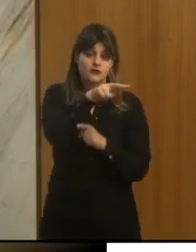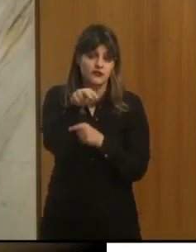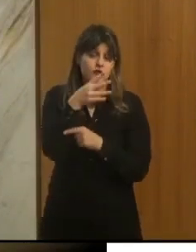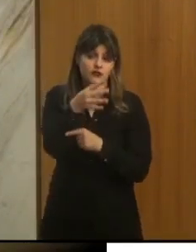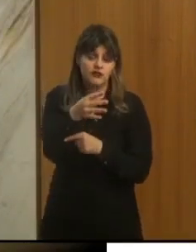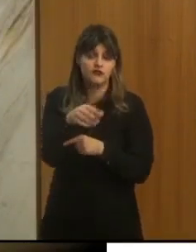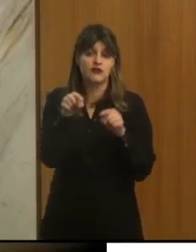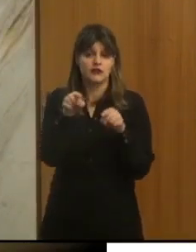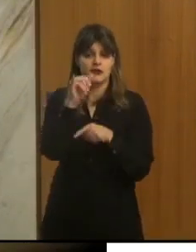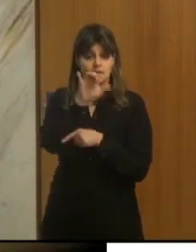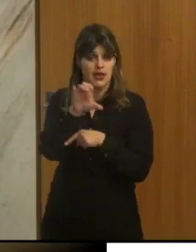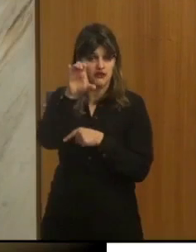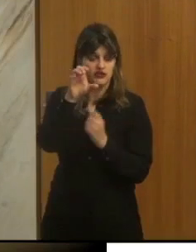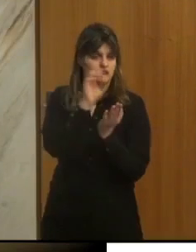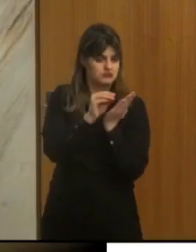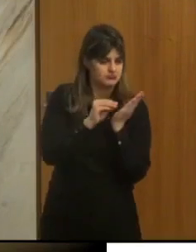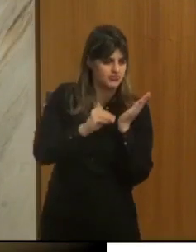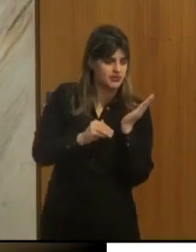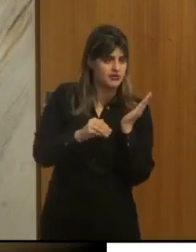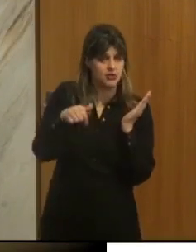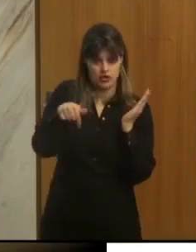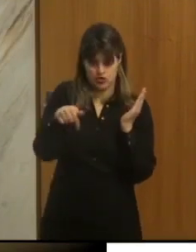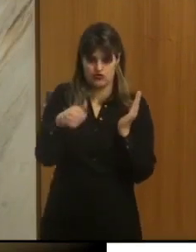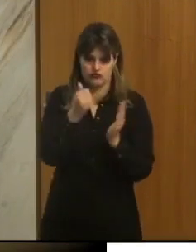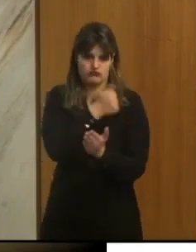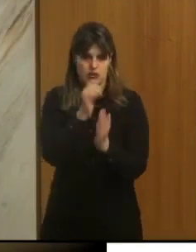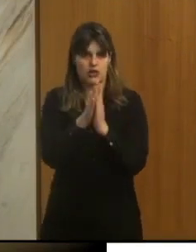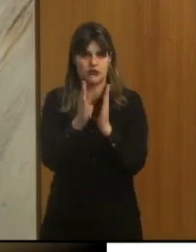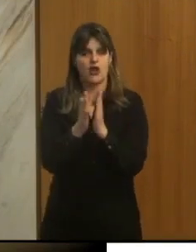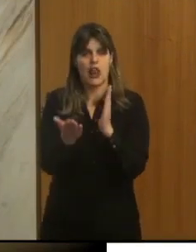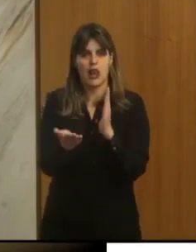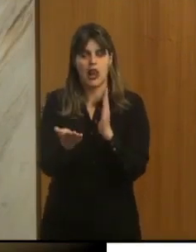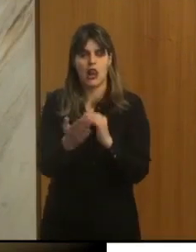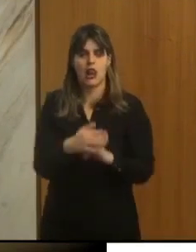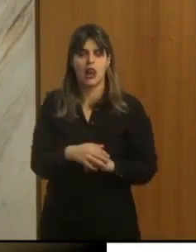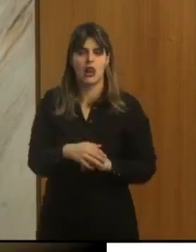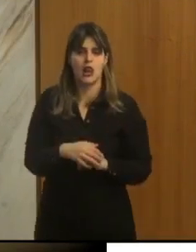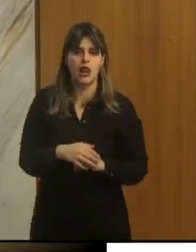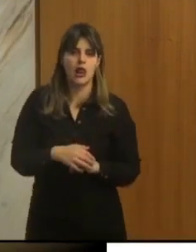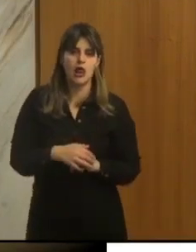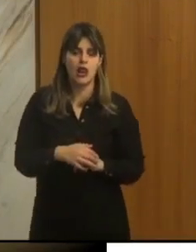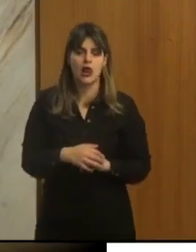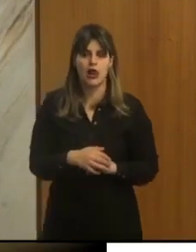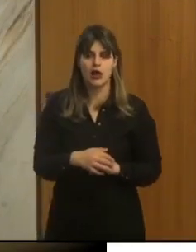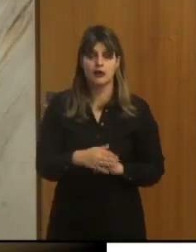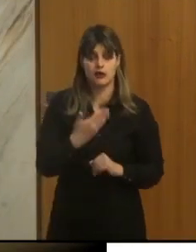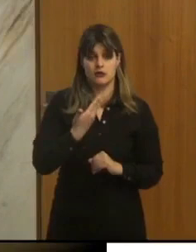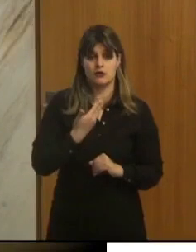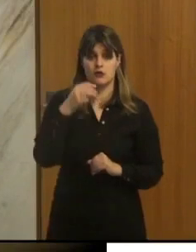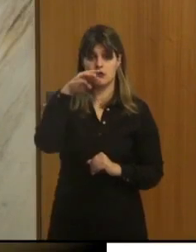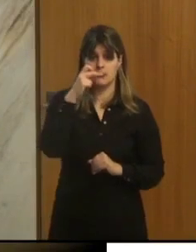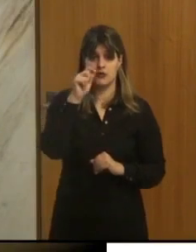que descrevem esta imagem, que hoje está na Igreja Matriz, porque, que o Dom Manuel também